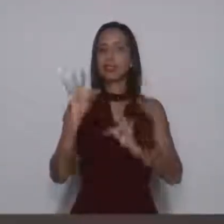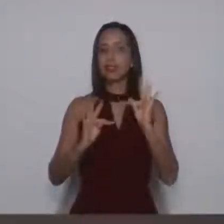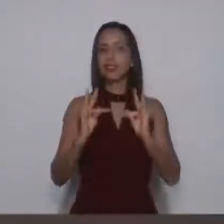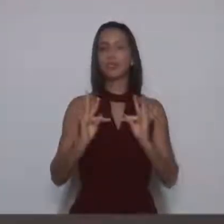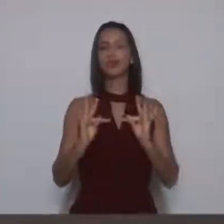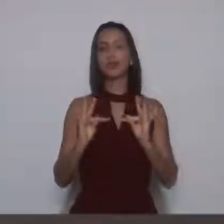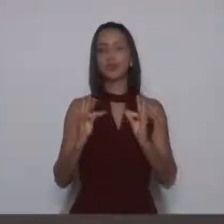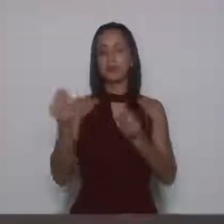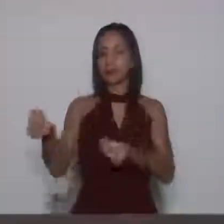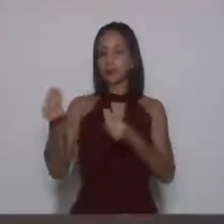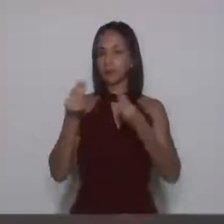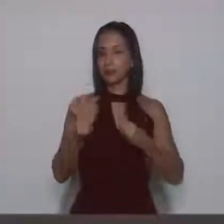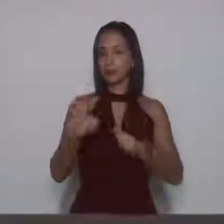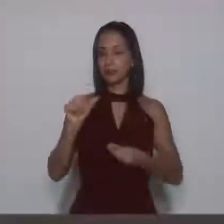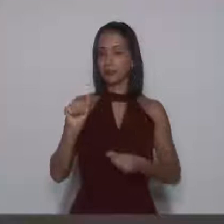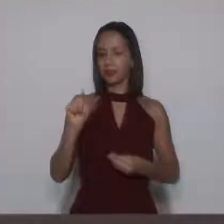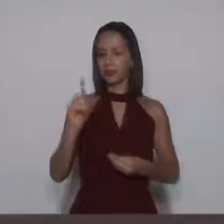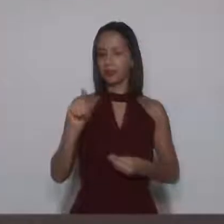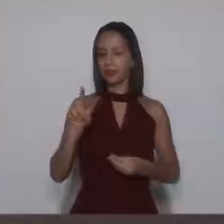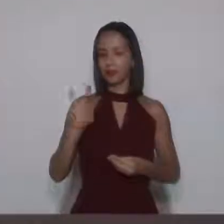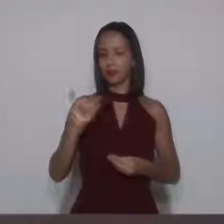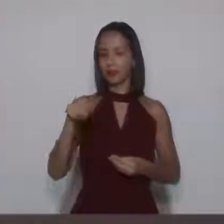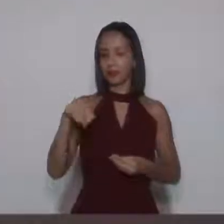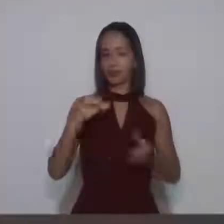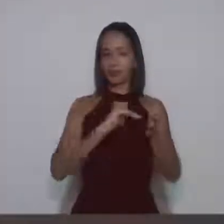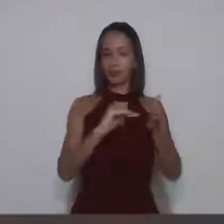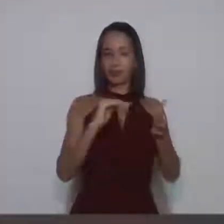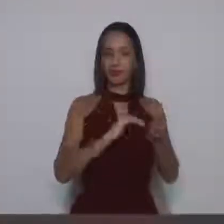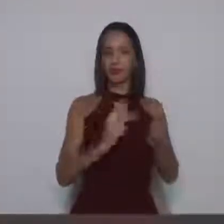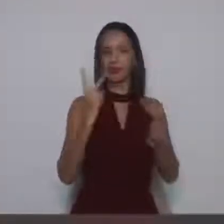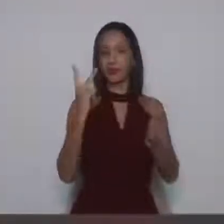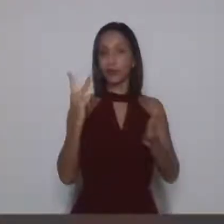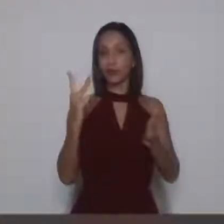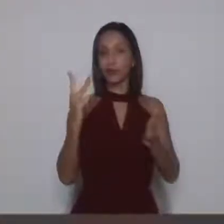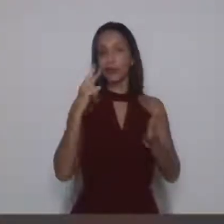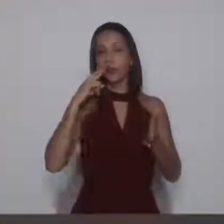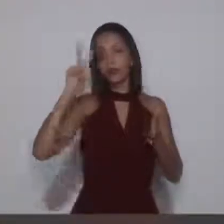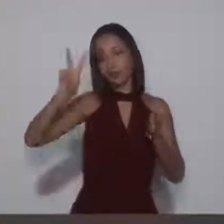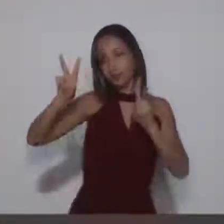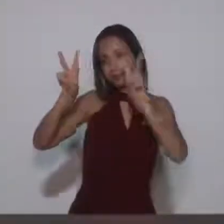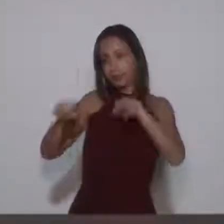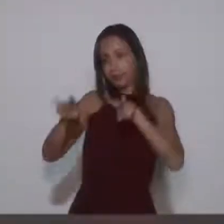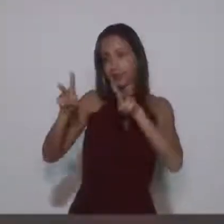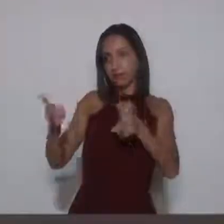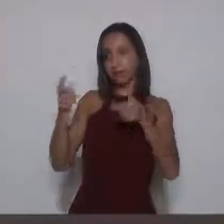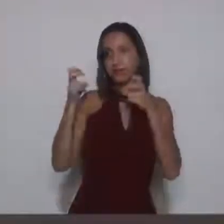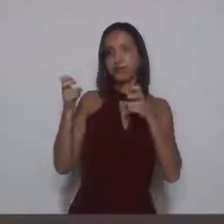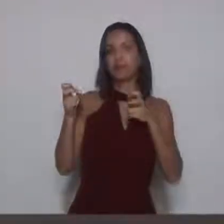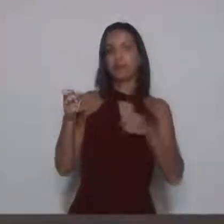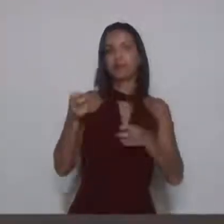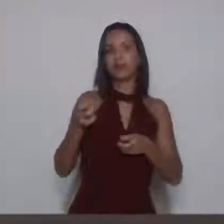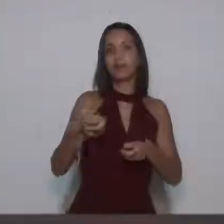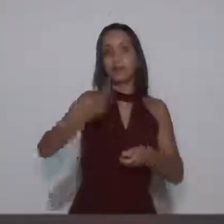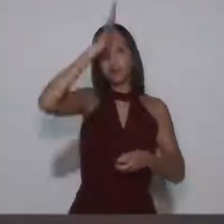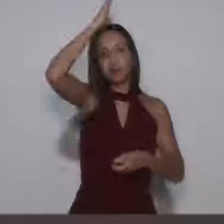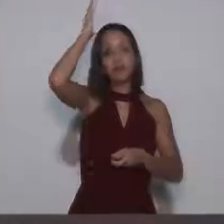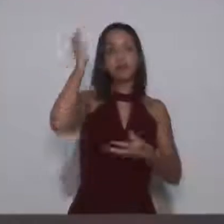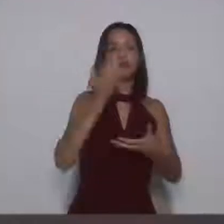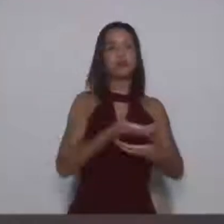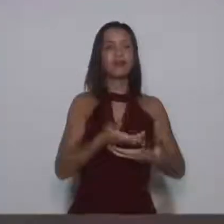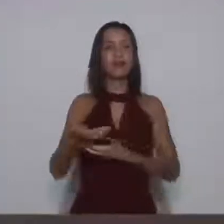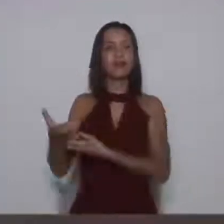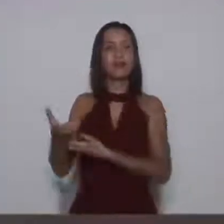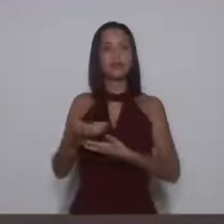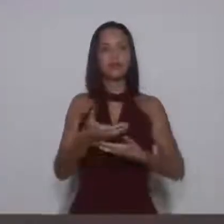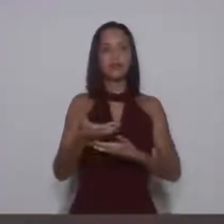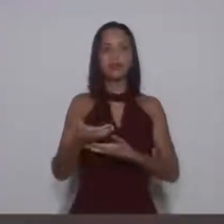recebi do Adriano, do secretário Adriano, os 2 autos de vistoria do AVCB, não é, do Corpo de Bombeiro, tanto do ginásio como dos